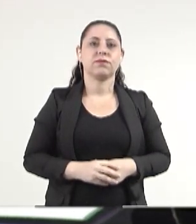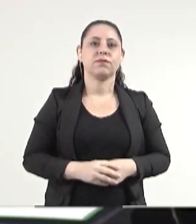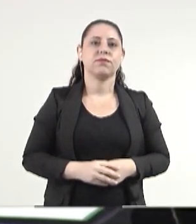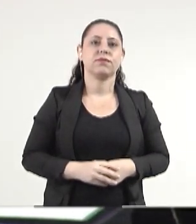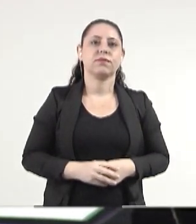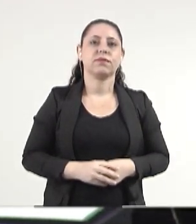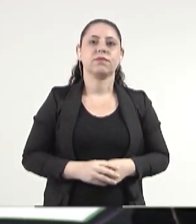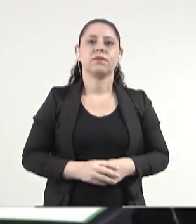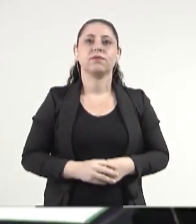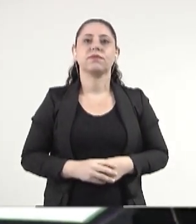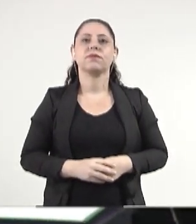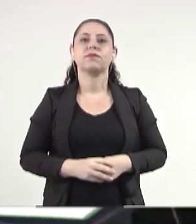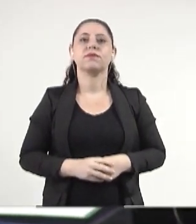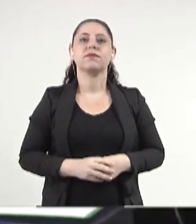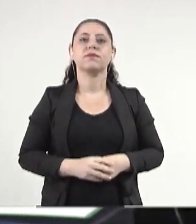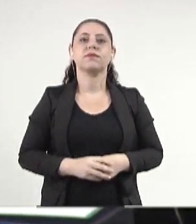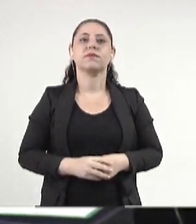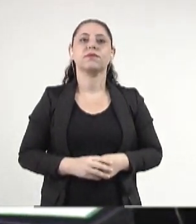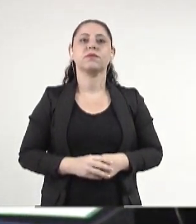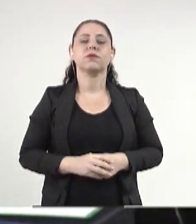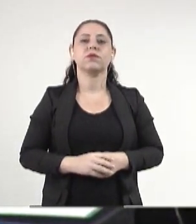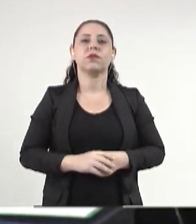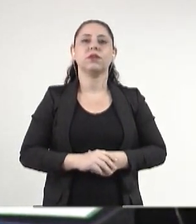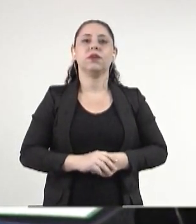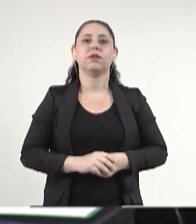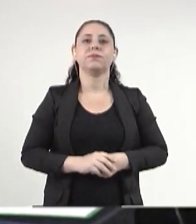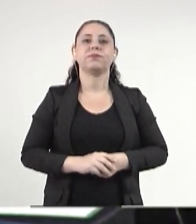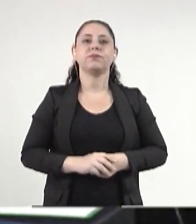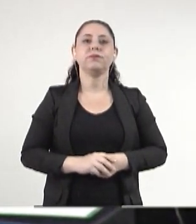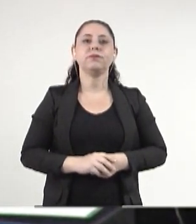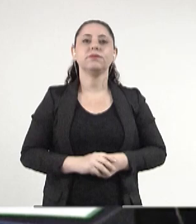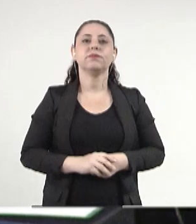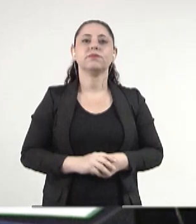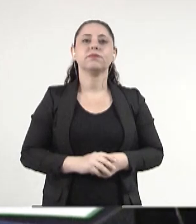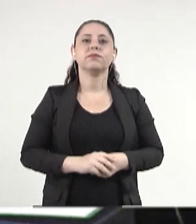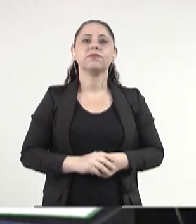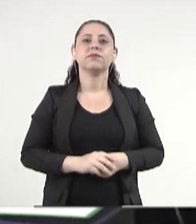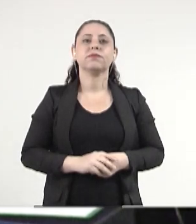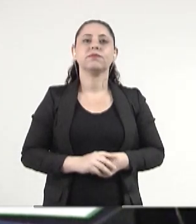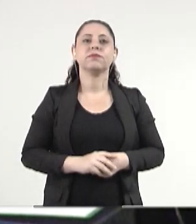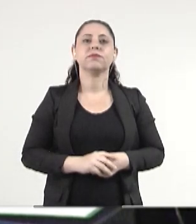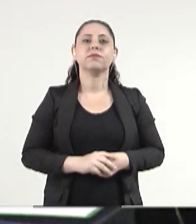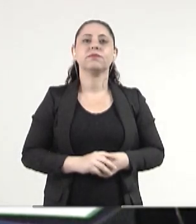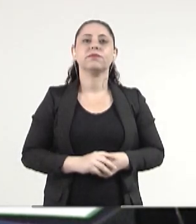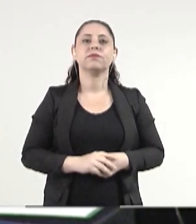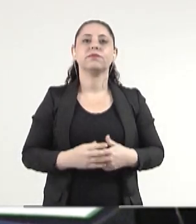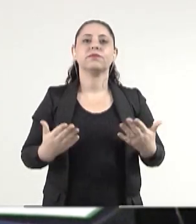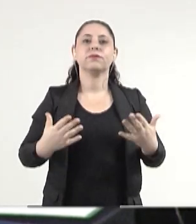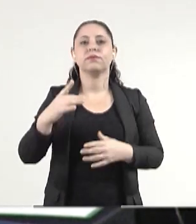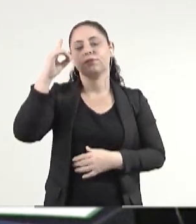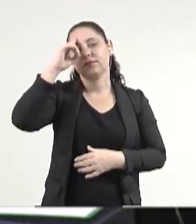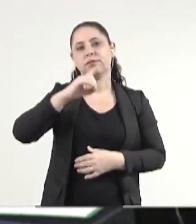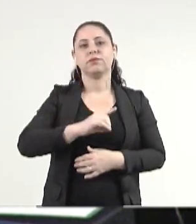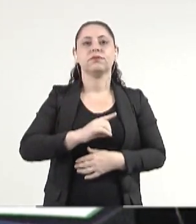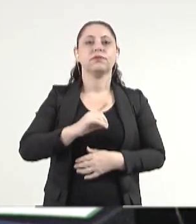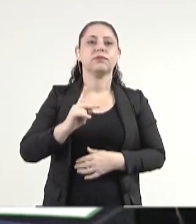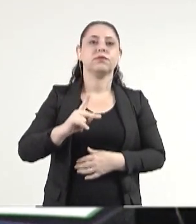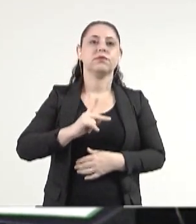Mais uma vez, registrar 15 de outubro, Dia do Professor. Hoje, 15 de outubro, celebramos o Dia do